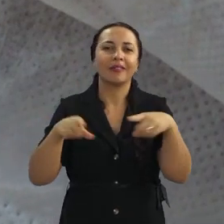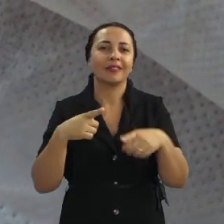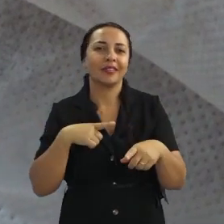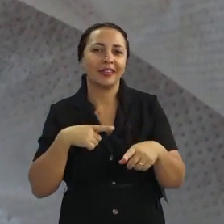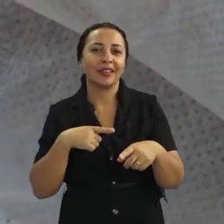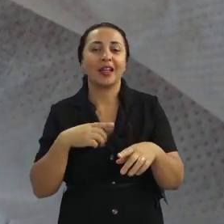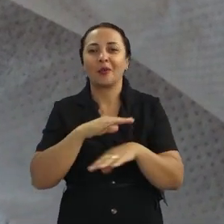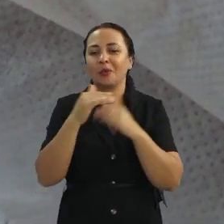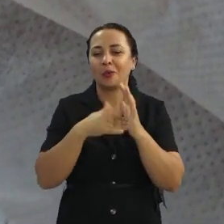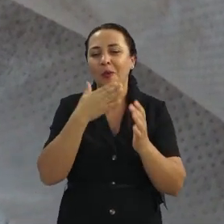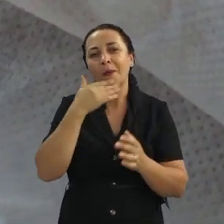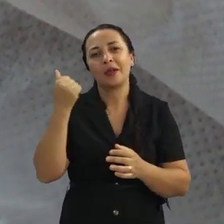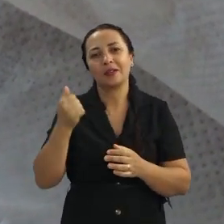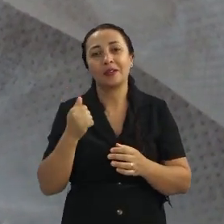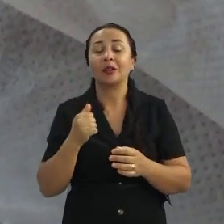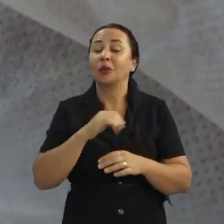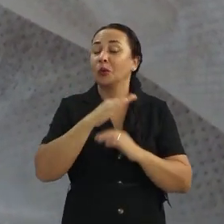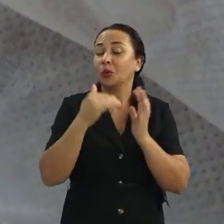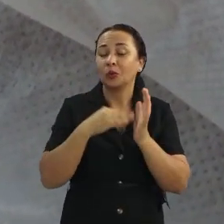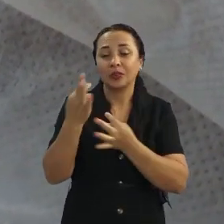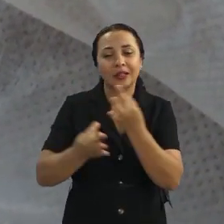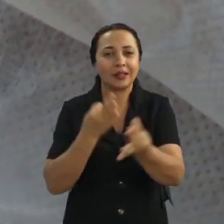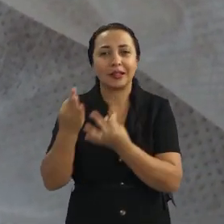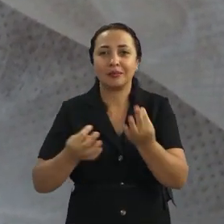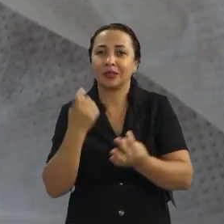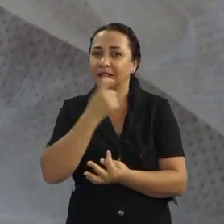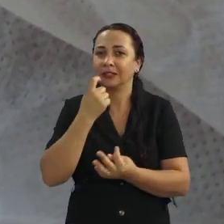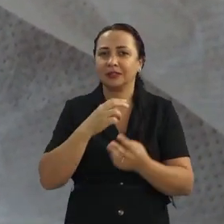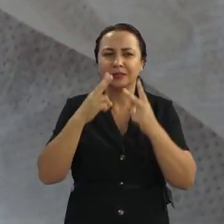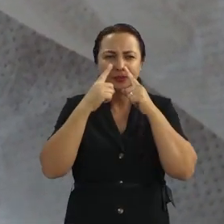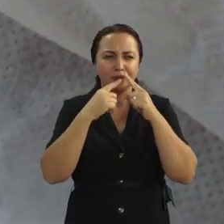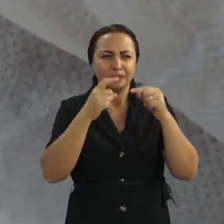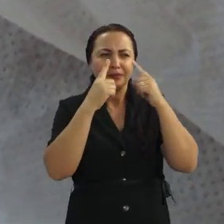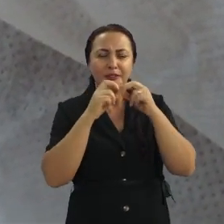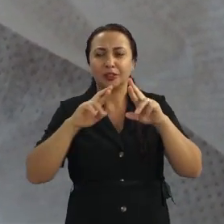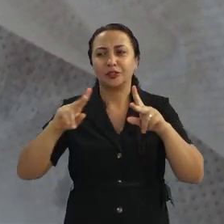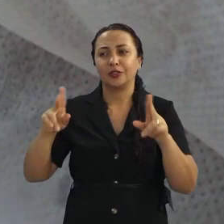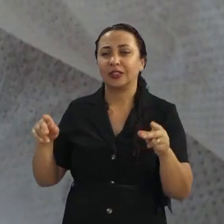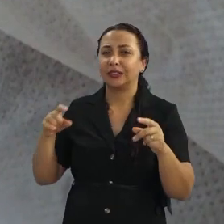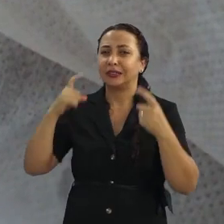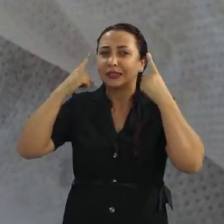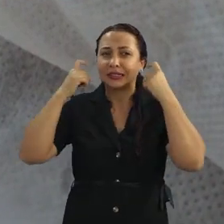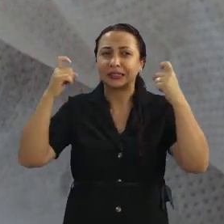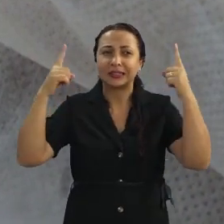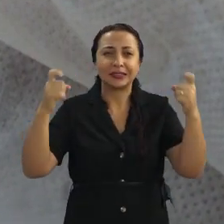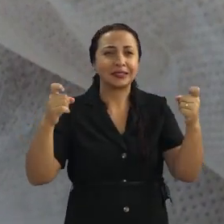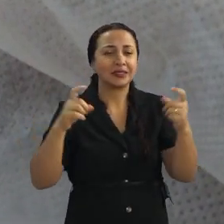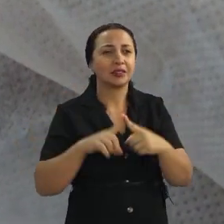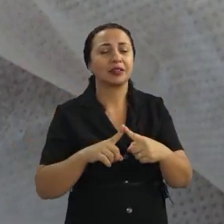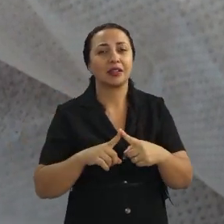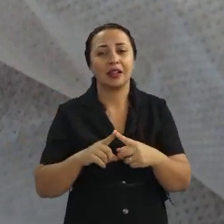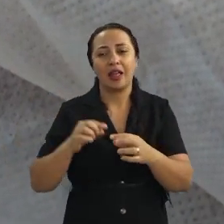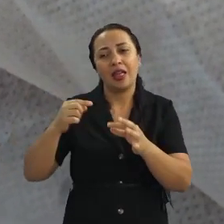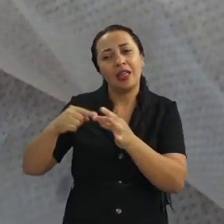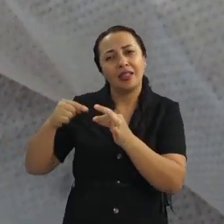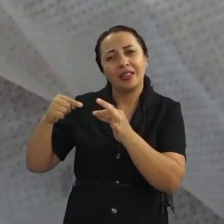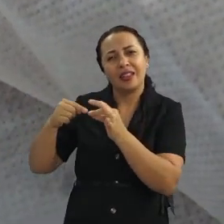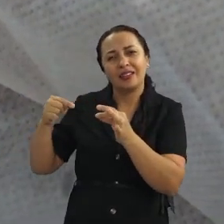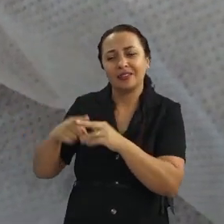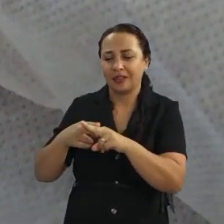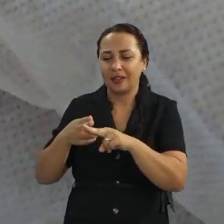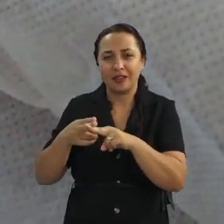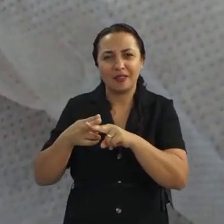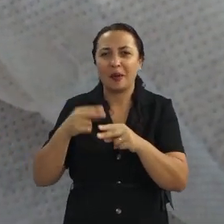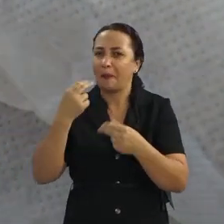consiga lidar melhor com todo essa situação odontológica que é estressante com cheiros muito diferentes com barulho com